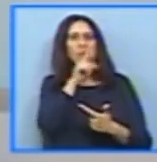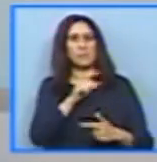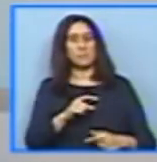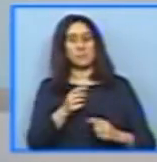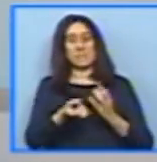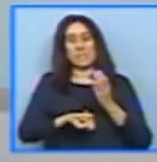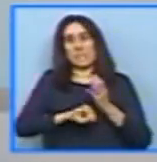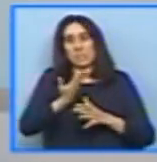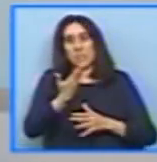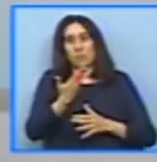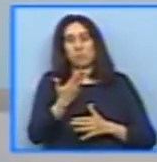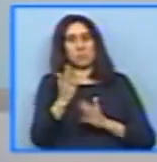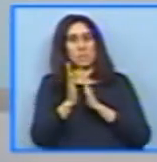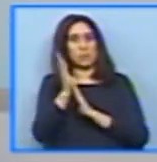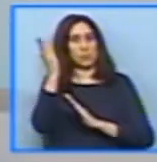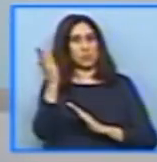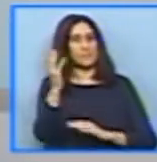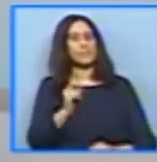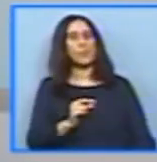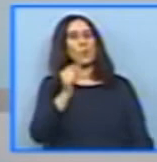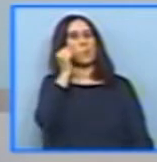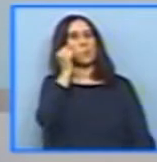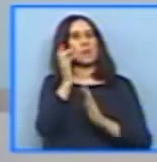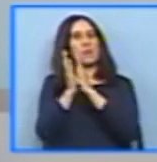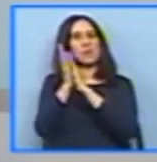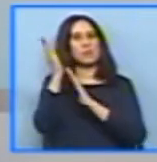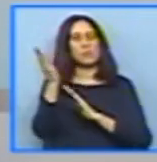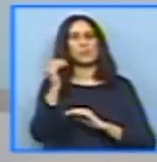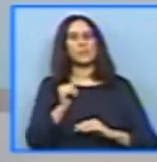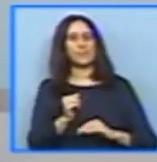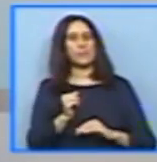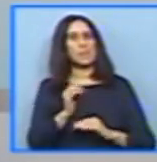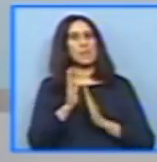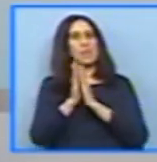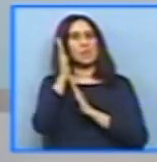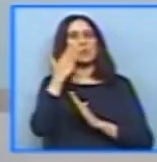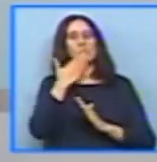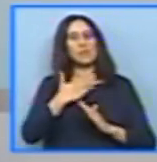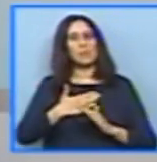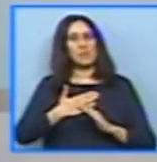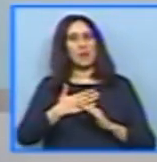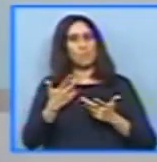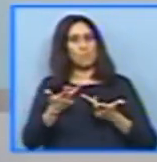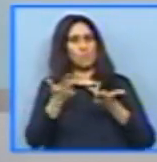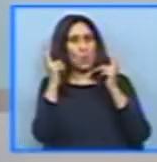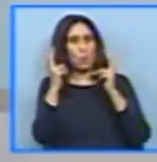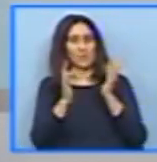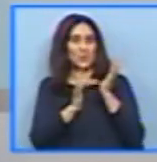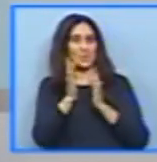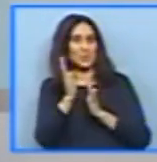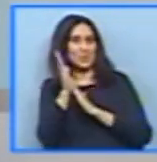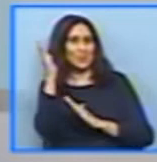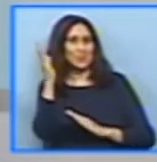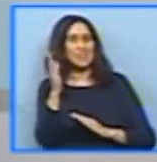criação, o Deus Pai, o Deus da redenção, o Deus Jesus Cristo, o